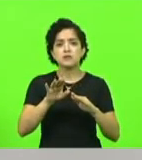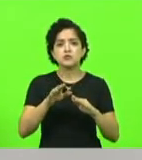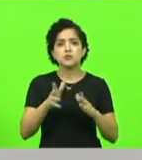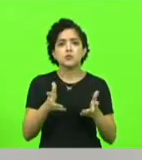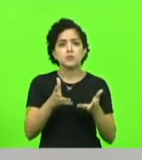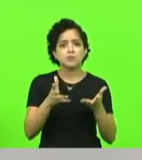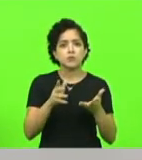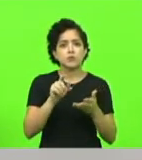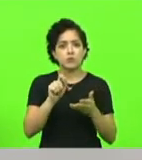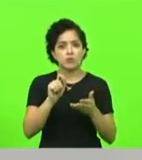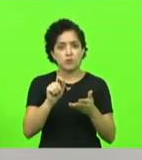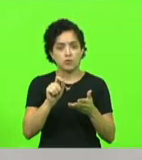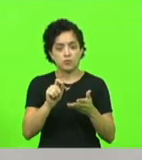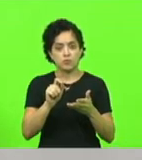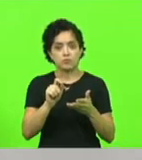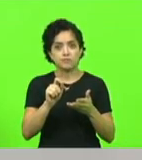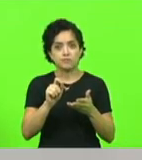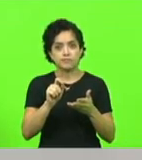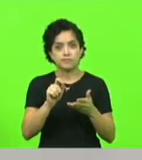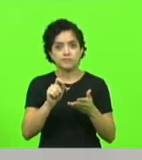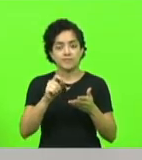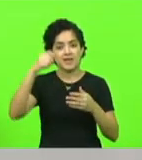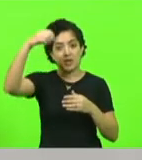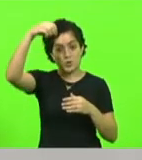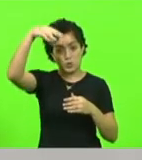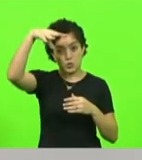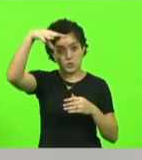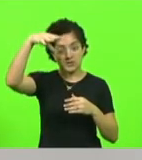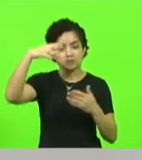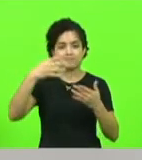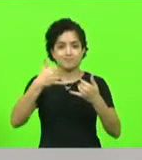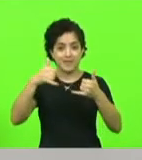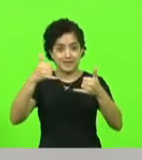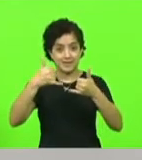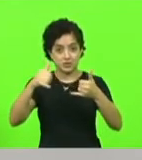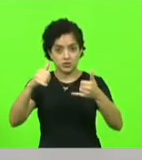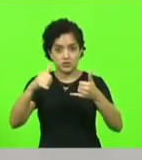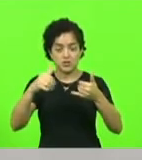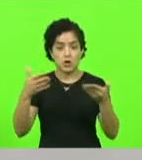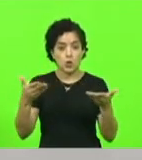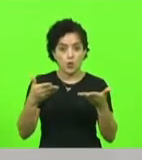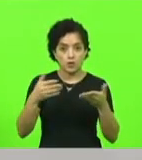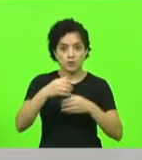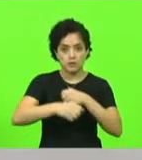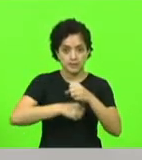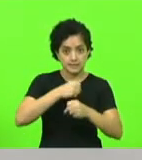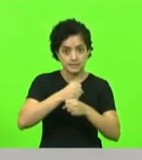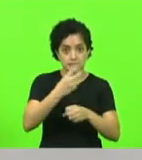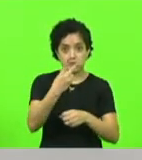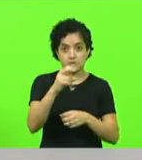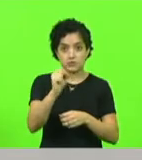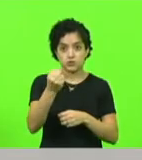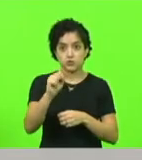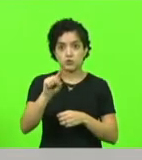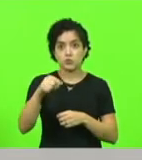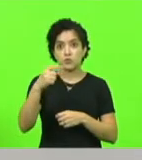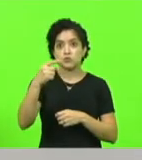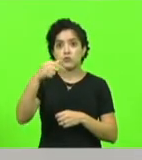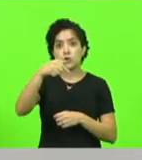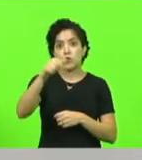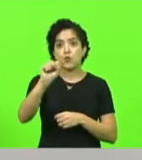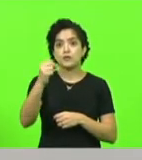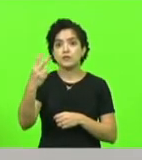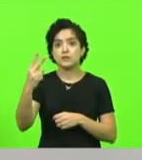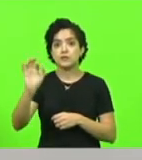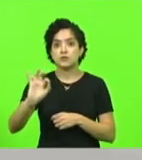habitação? Especialmente a conta de luz, que só neste ano tem um acúmulo de 28,82% de reajuste